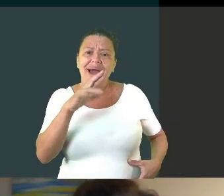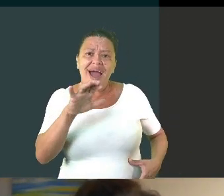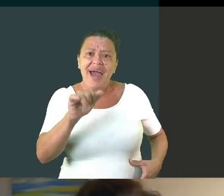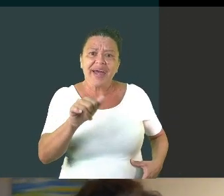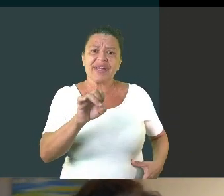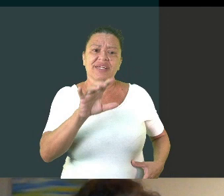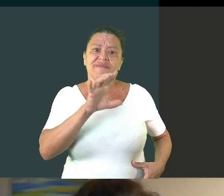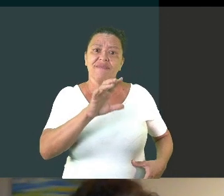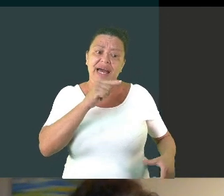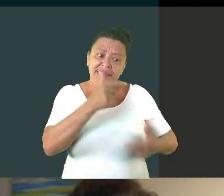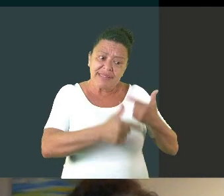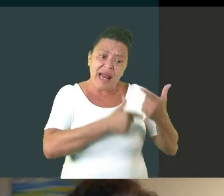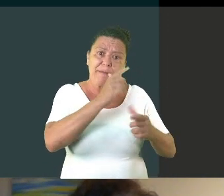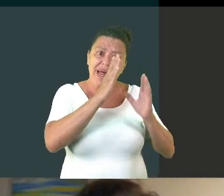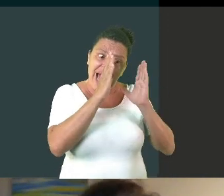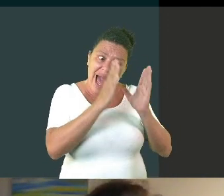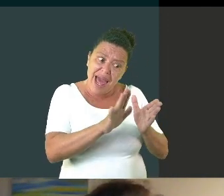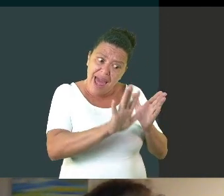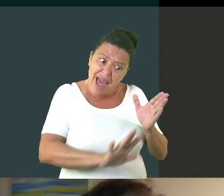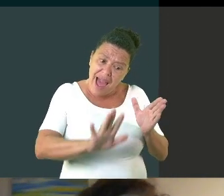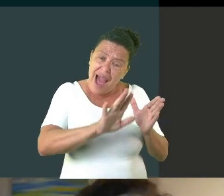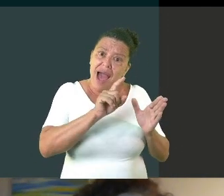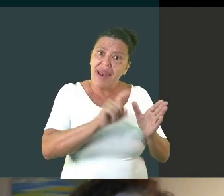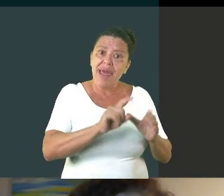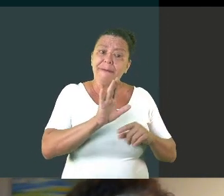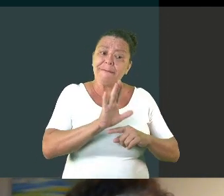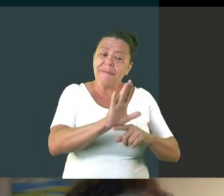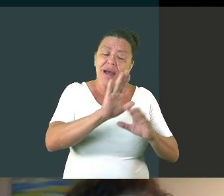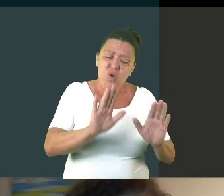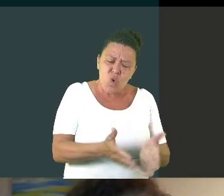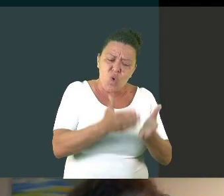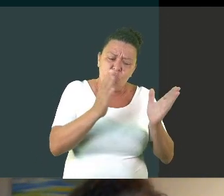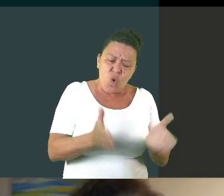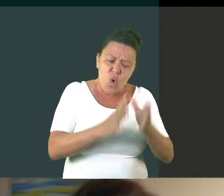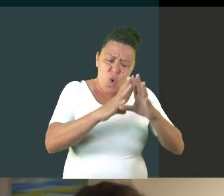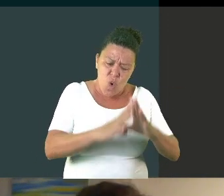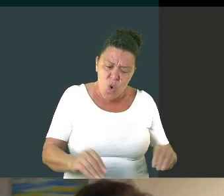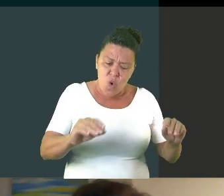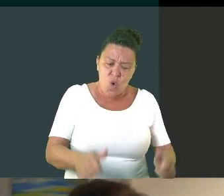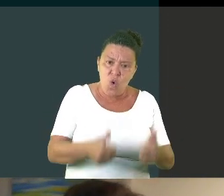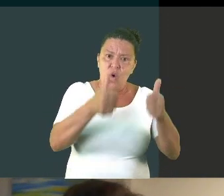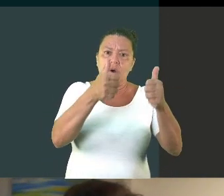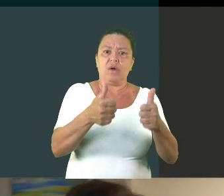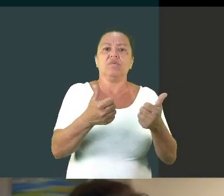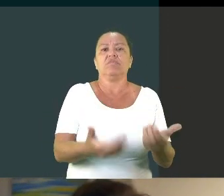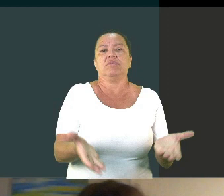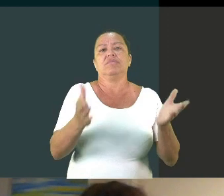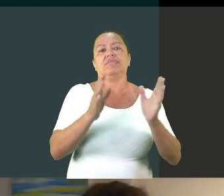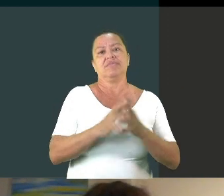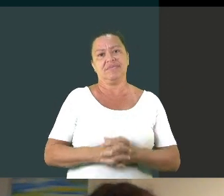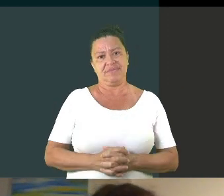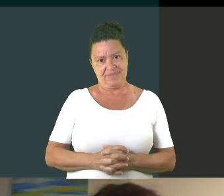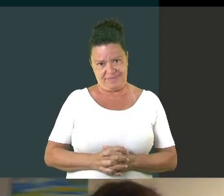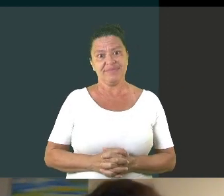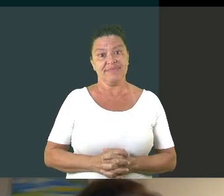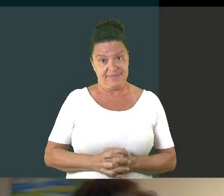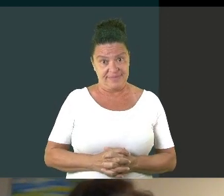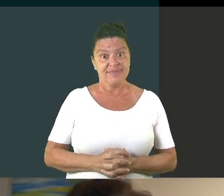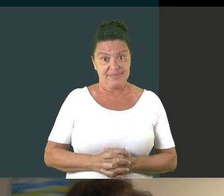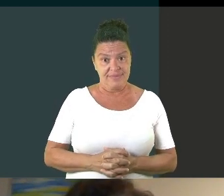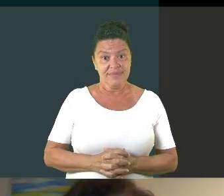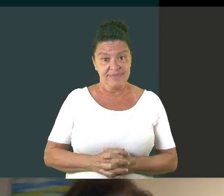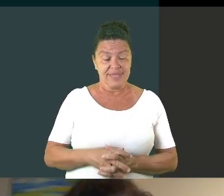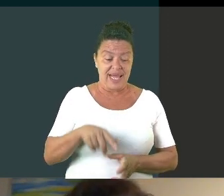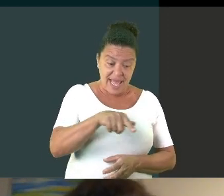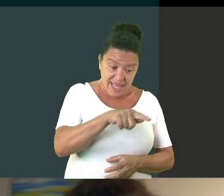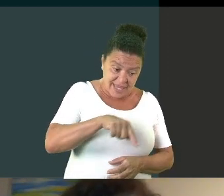trabalhar especificamente naquela região para promover a entrega daquilo que